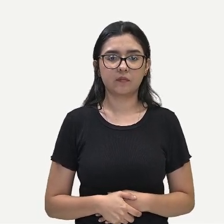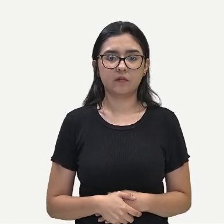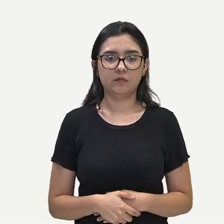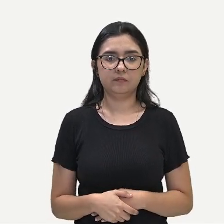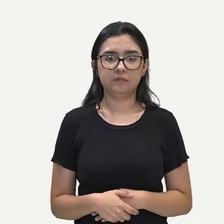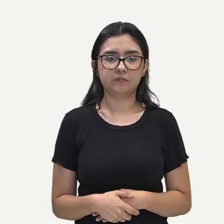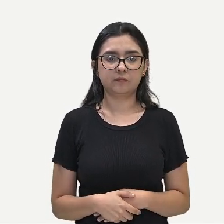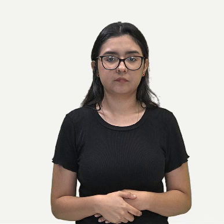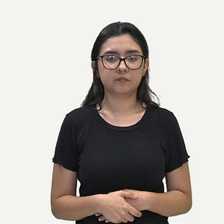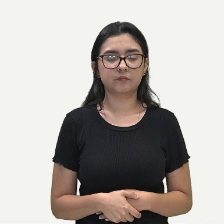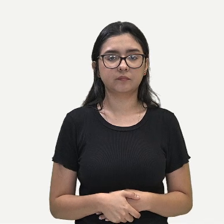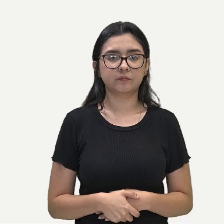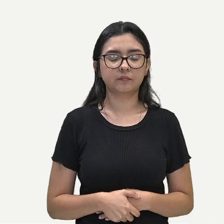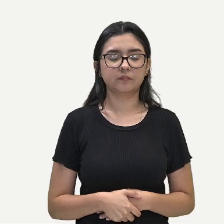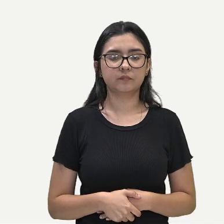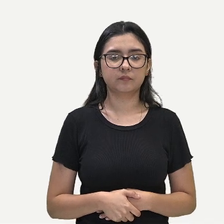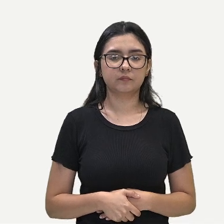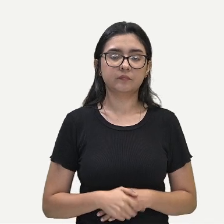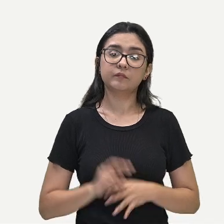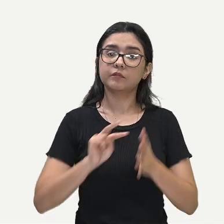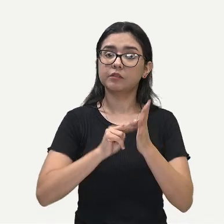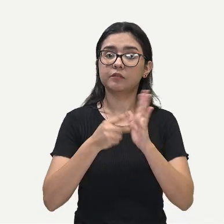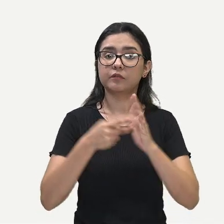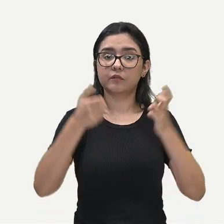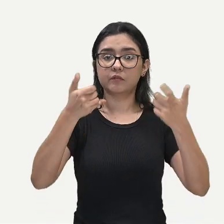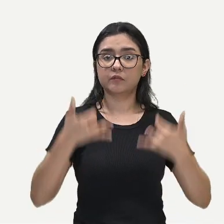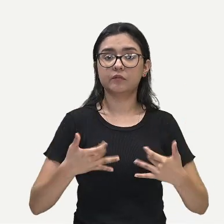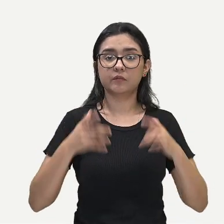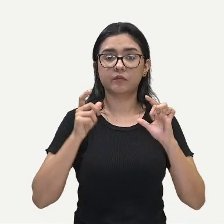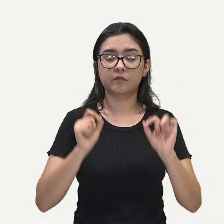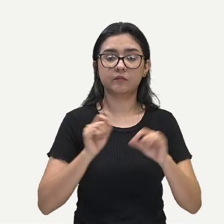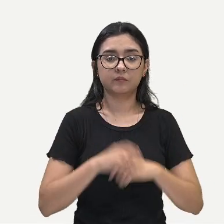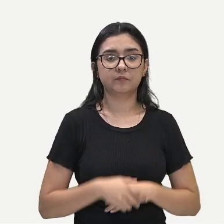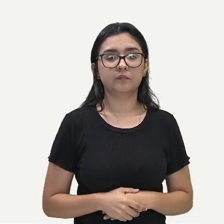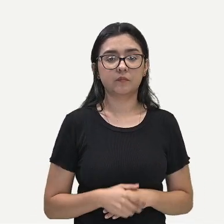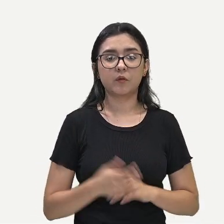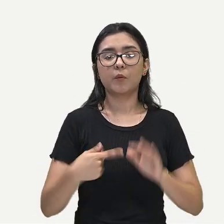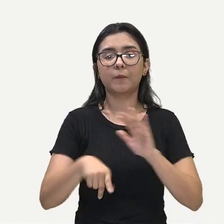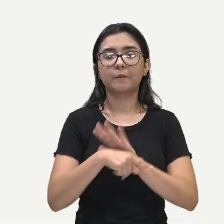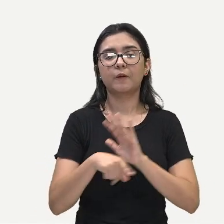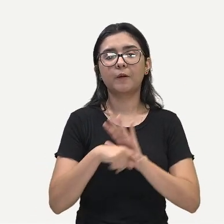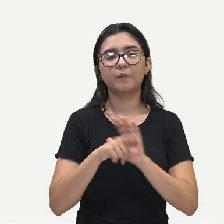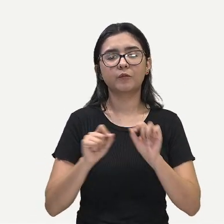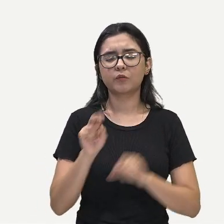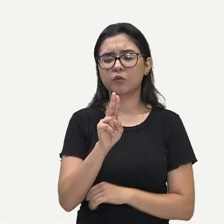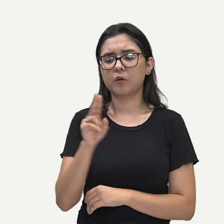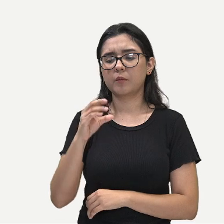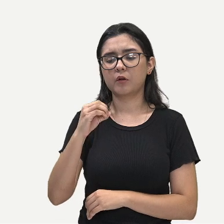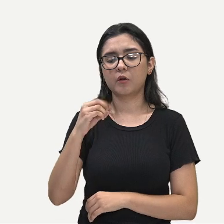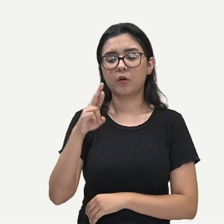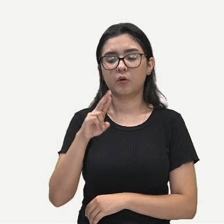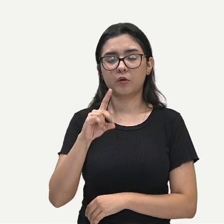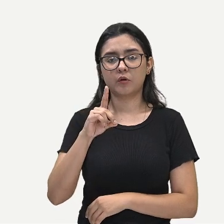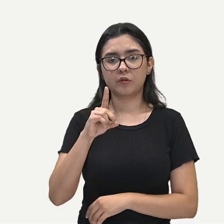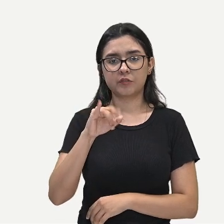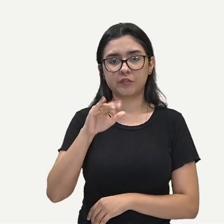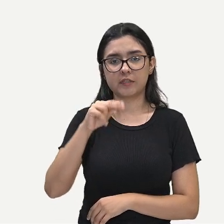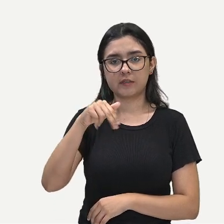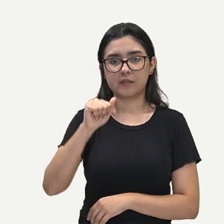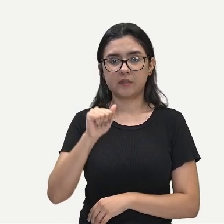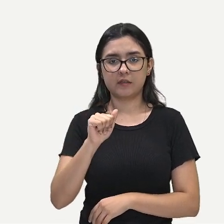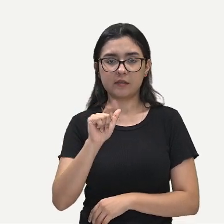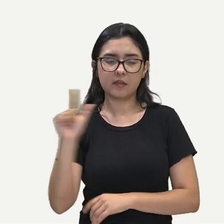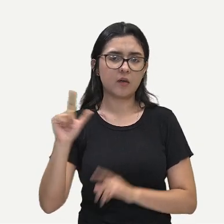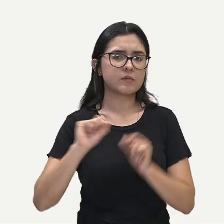ou sucessão. Ou seja, ordinal, como o próprio nome já indica, ele vai falar de ordem, né? Ele